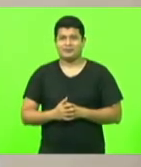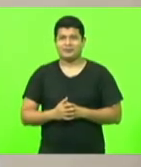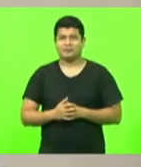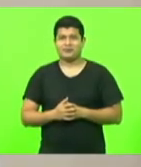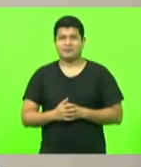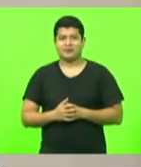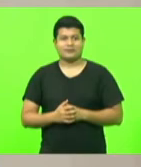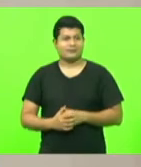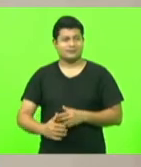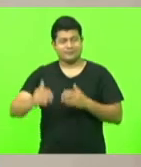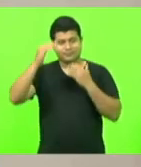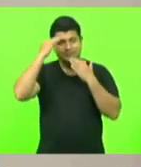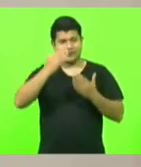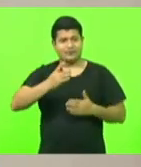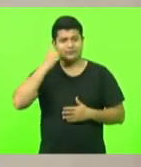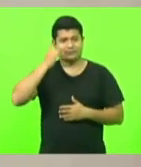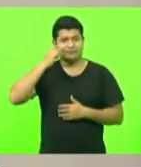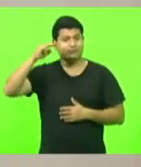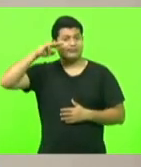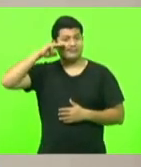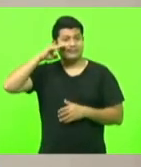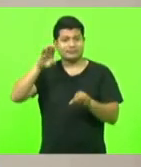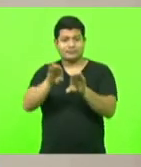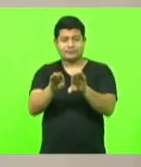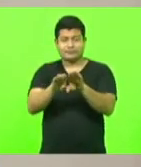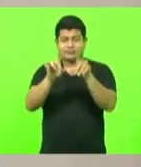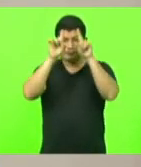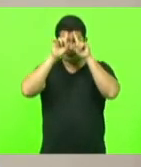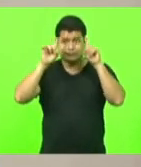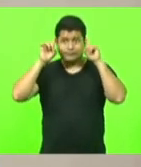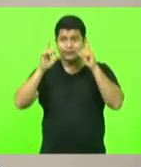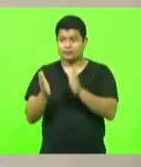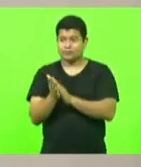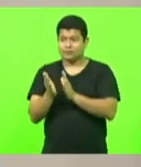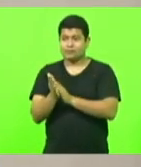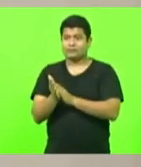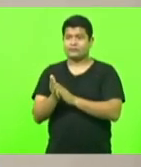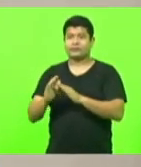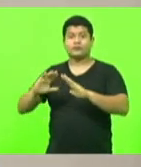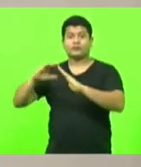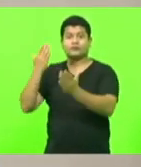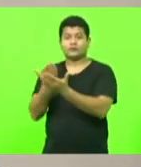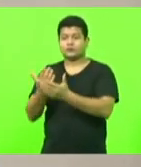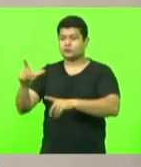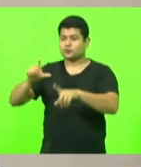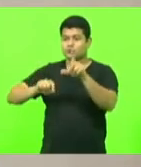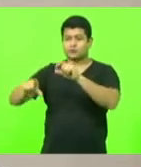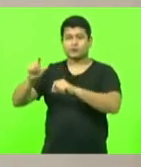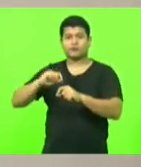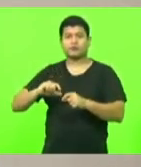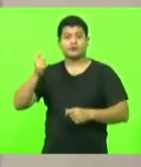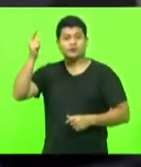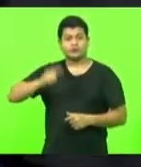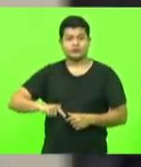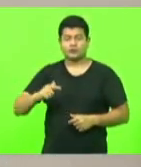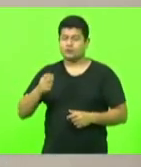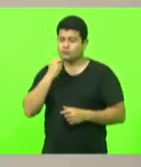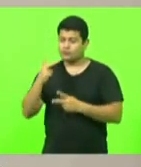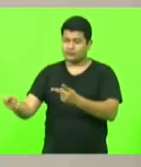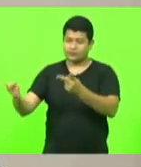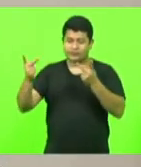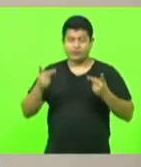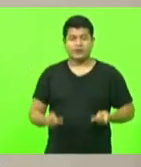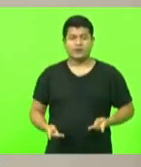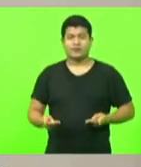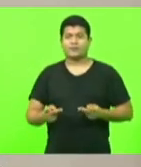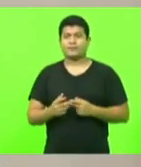Obrigado, deputada Marlene. Obrigado, deputado Sareta. Parabéns às escolas e, mais uma vez, sejam bem-vindos ao